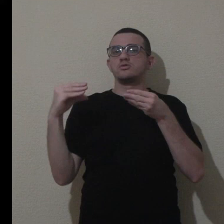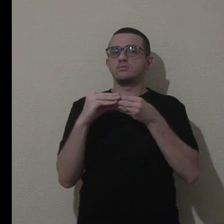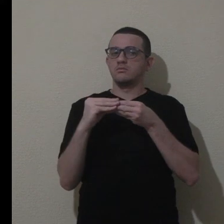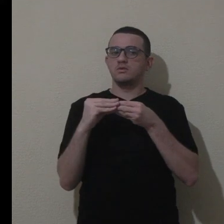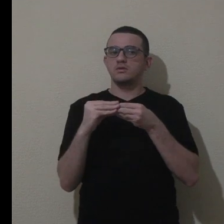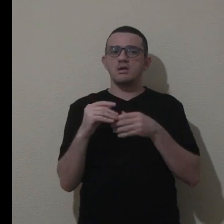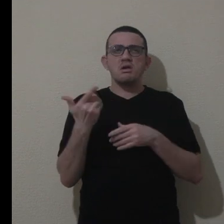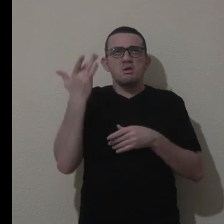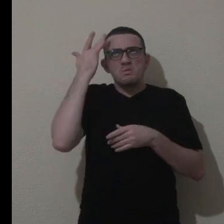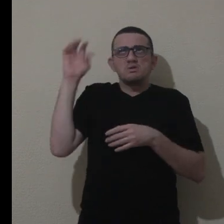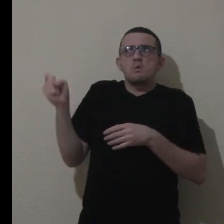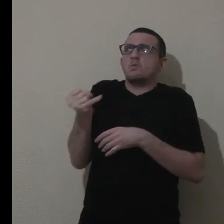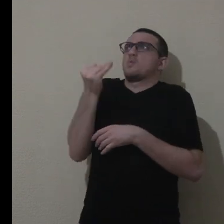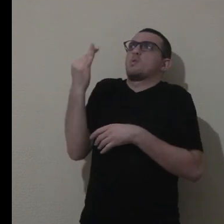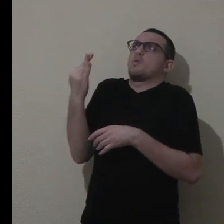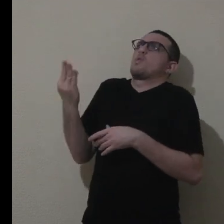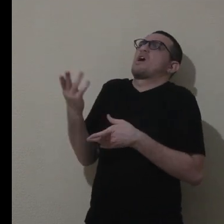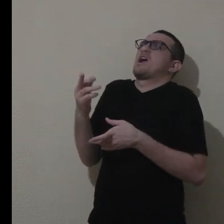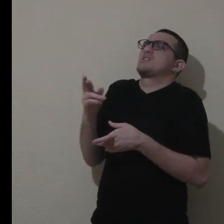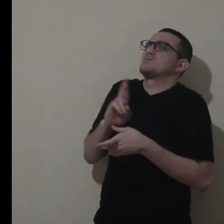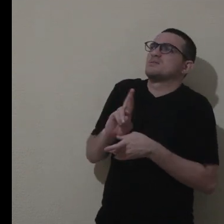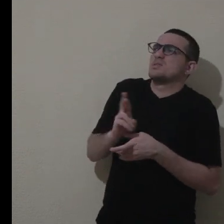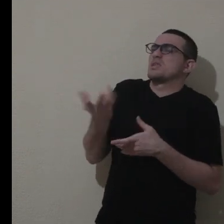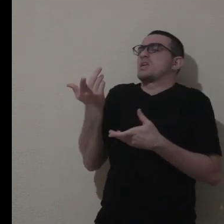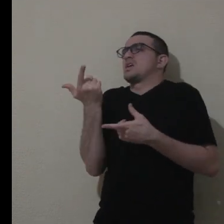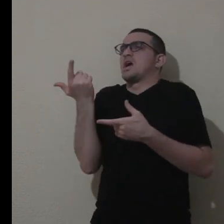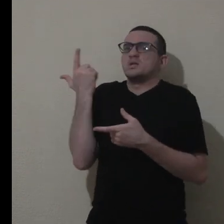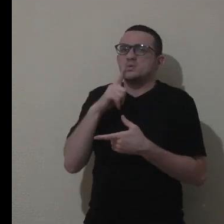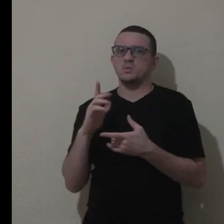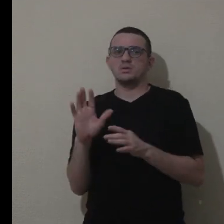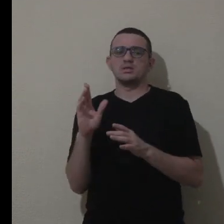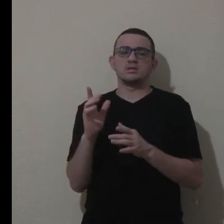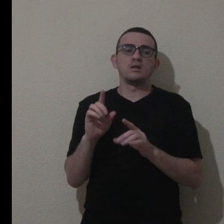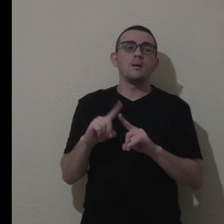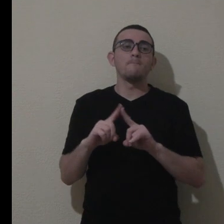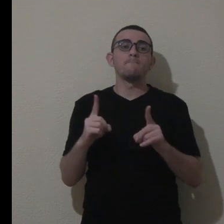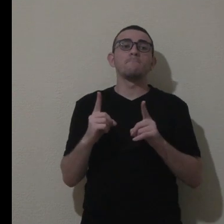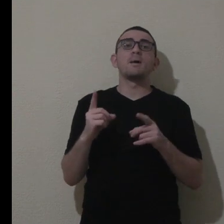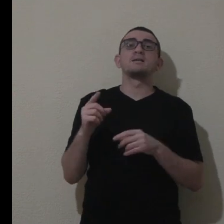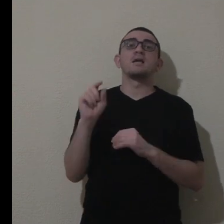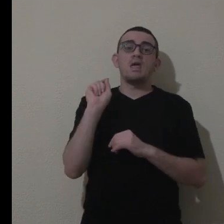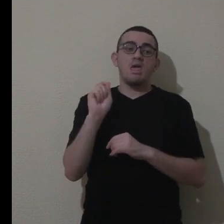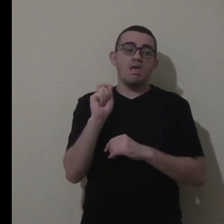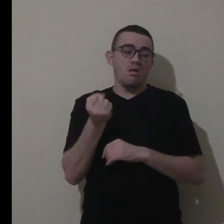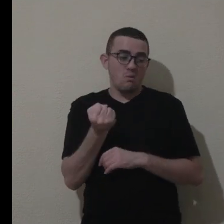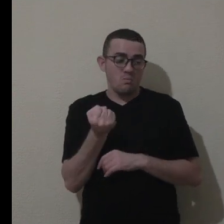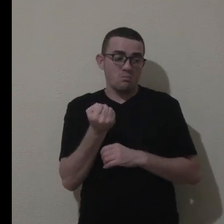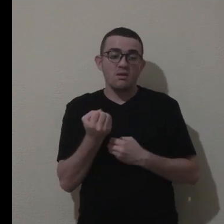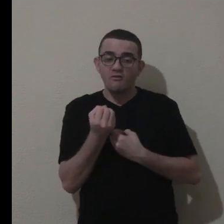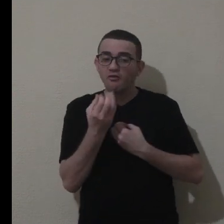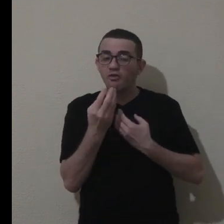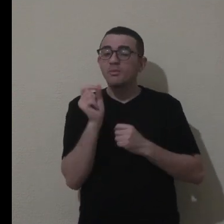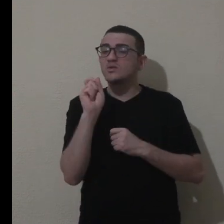Quer dizer, eu nem saberia dizer que número que é esse em termos monetários aí que seria. Mas é um número, digamos, que se